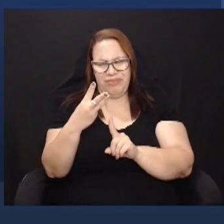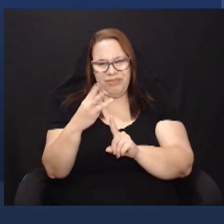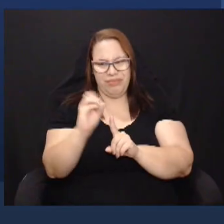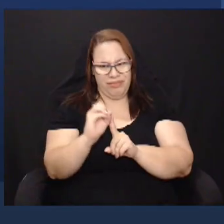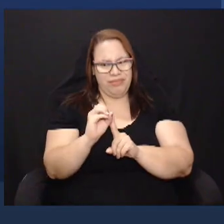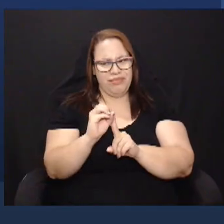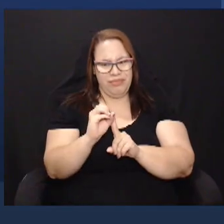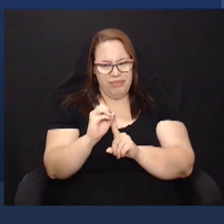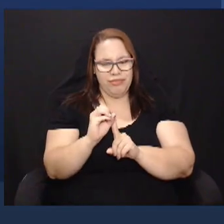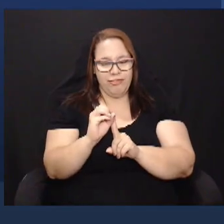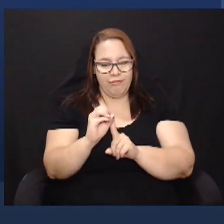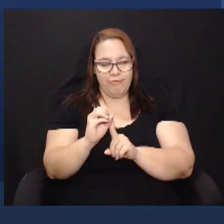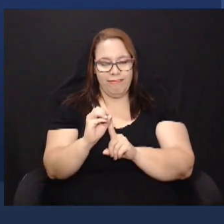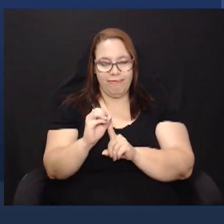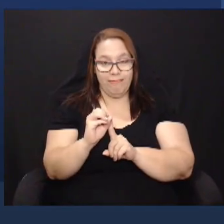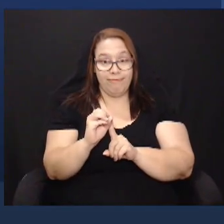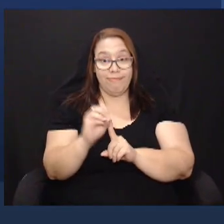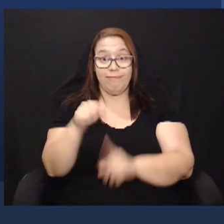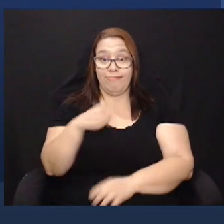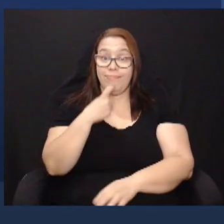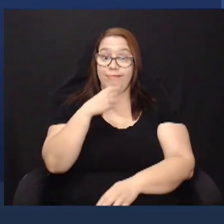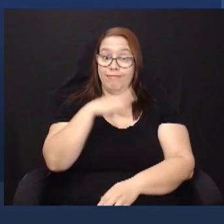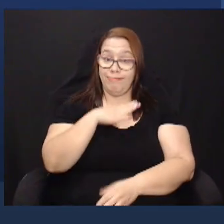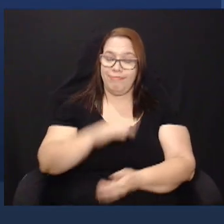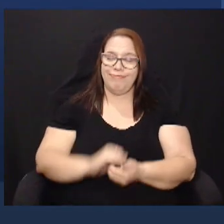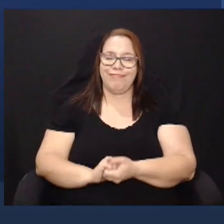30 aqui na cidade de Campinas.